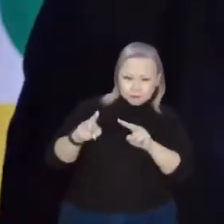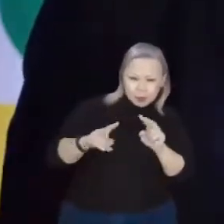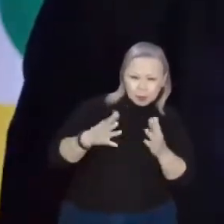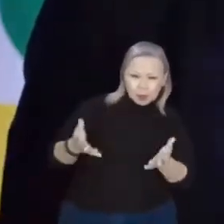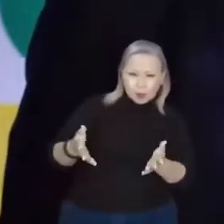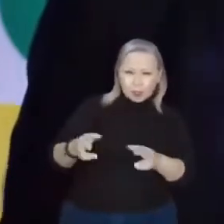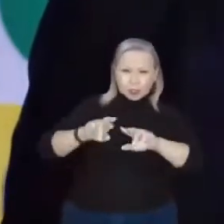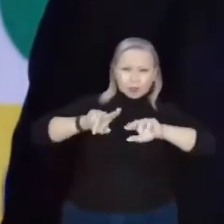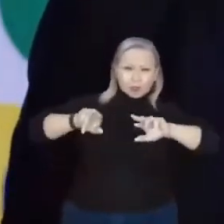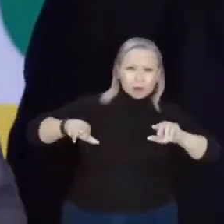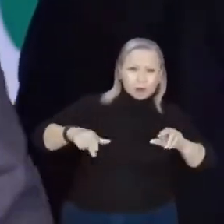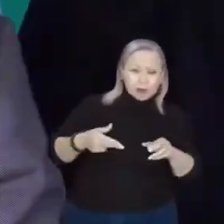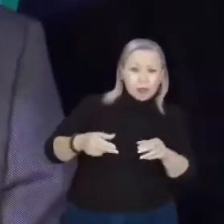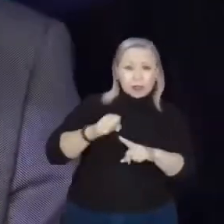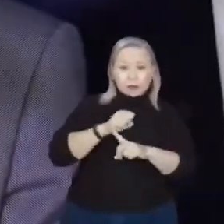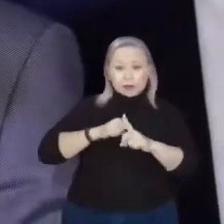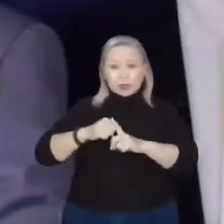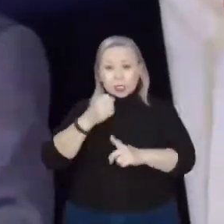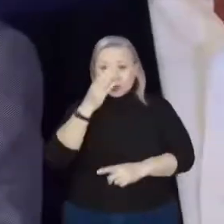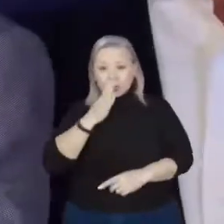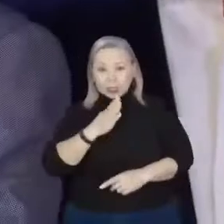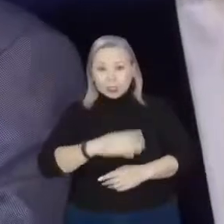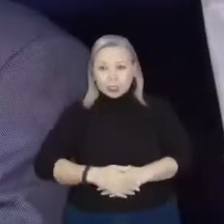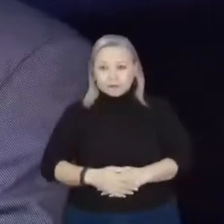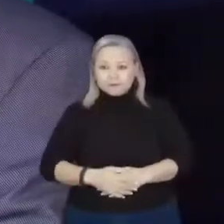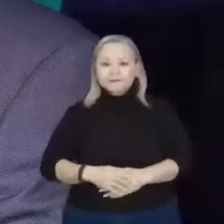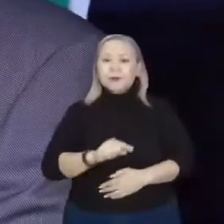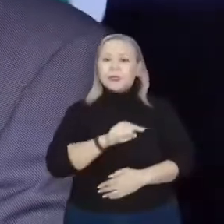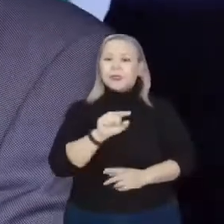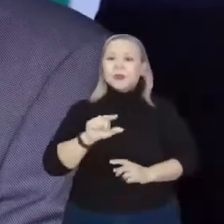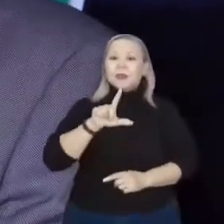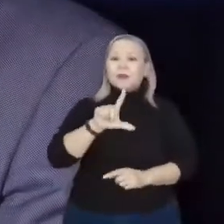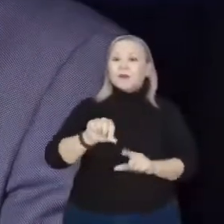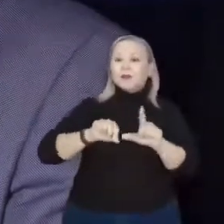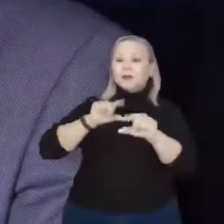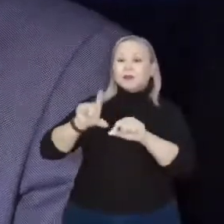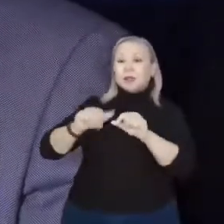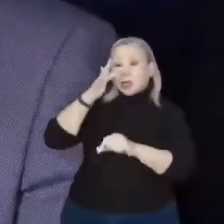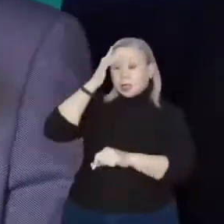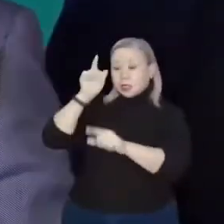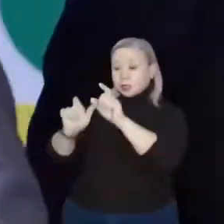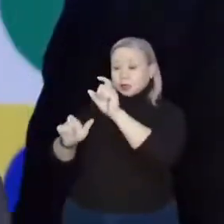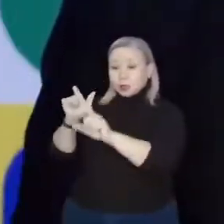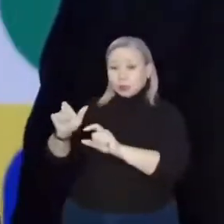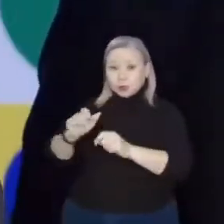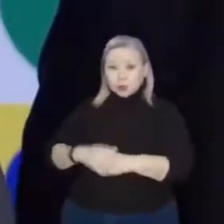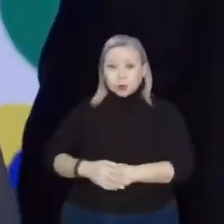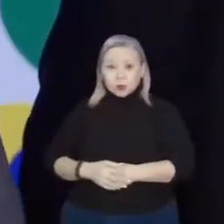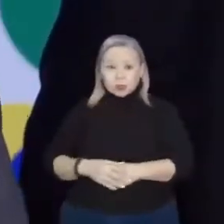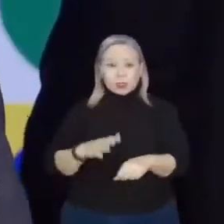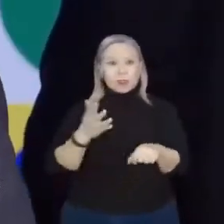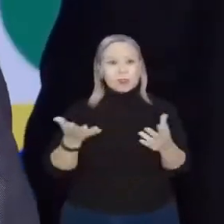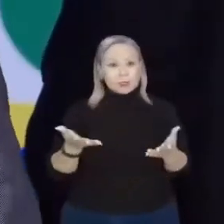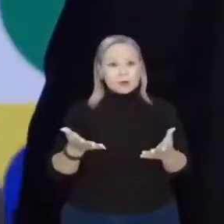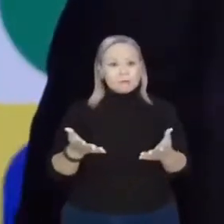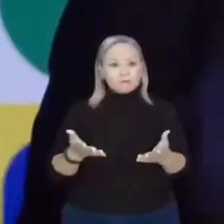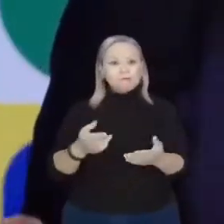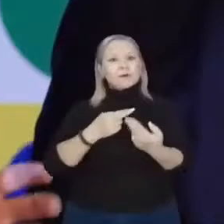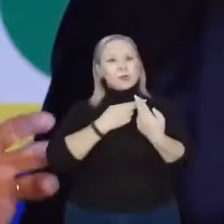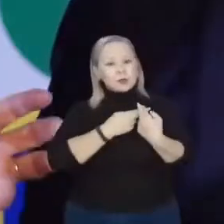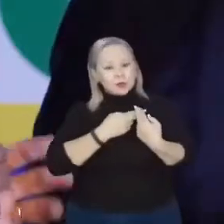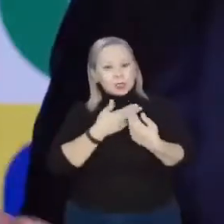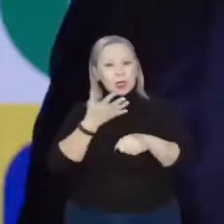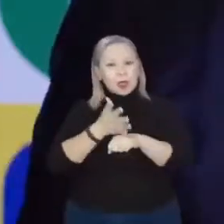da sociedade brasileira e você vai escolhendo as pessoas que são aptas para determinadas funções.